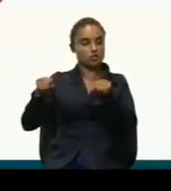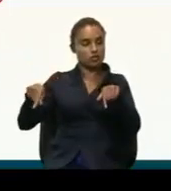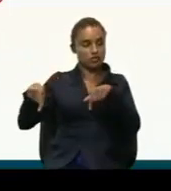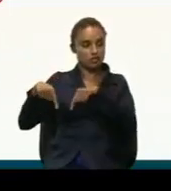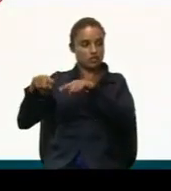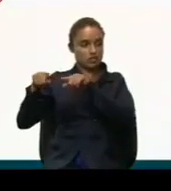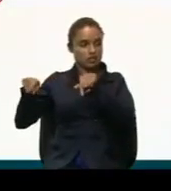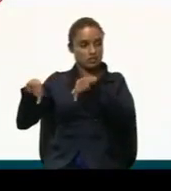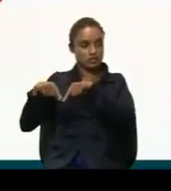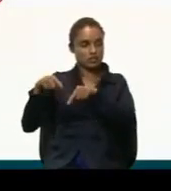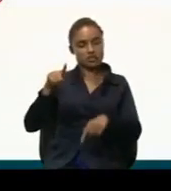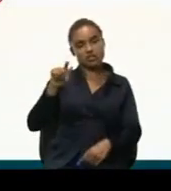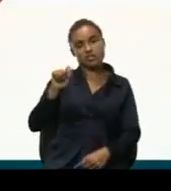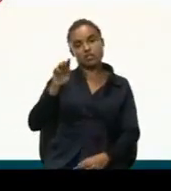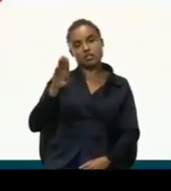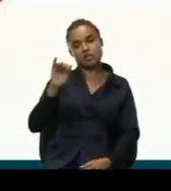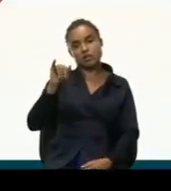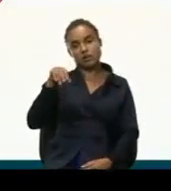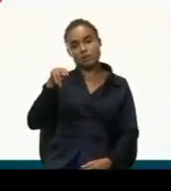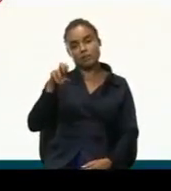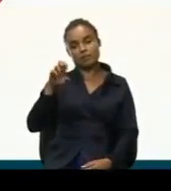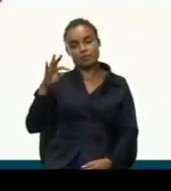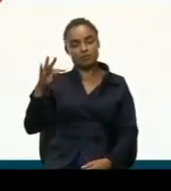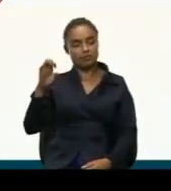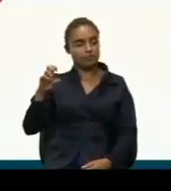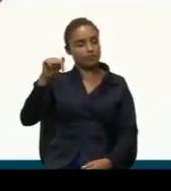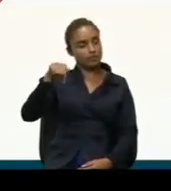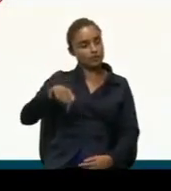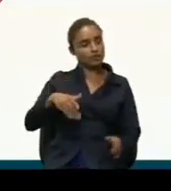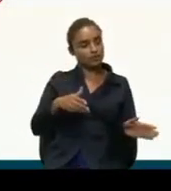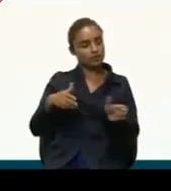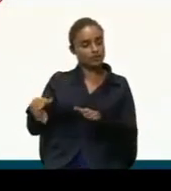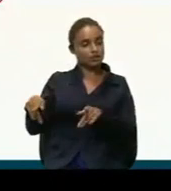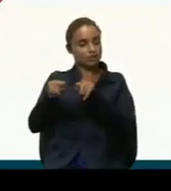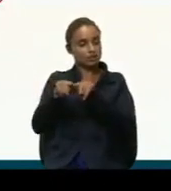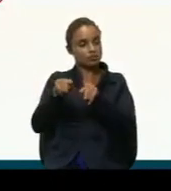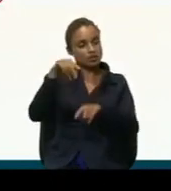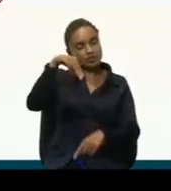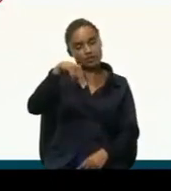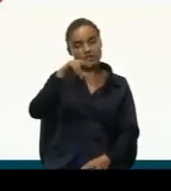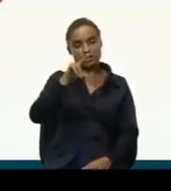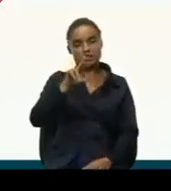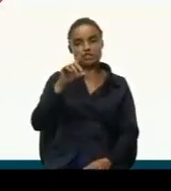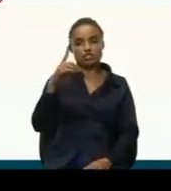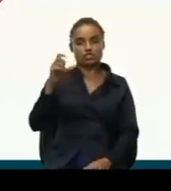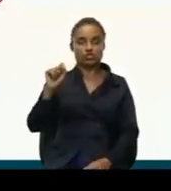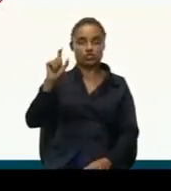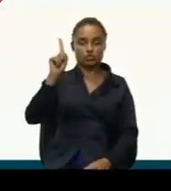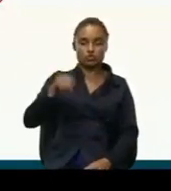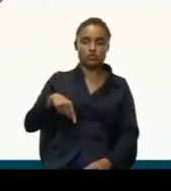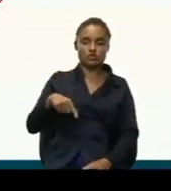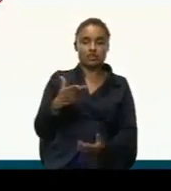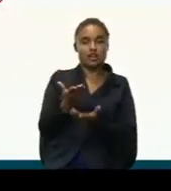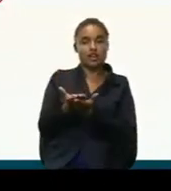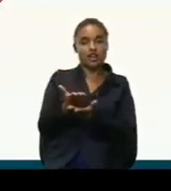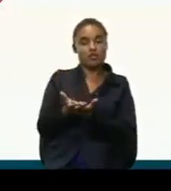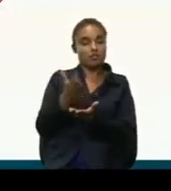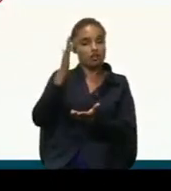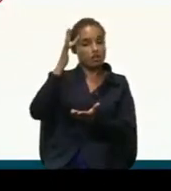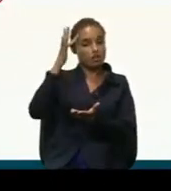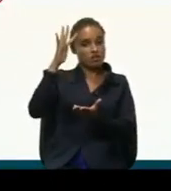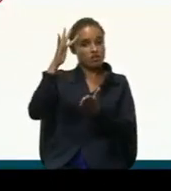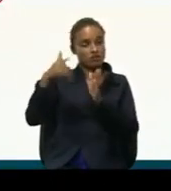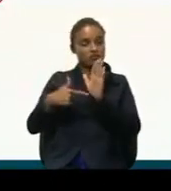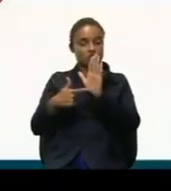2,10. E na nossa NR18, a gente vai ver na aula teórica também, que ela cita, além dessas medidas,